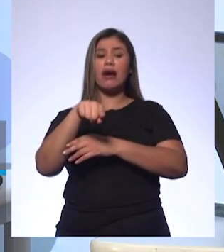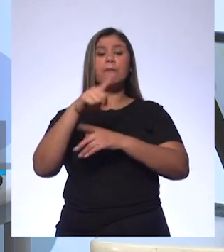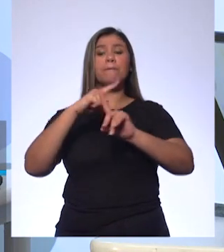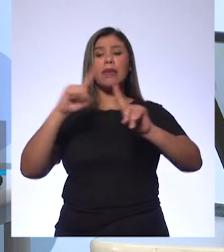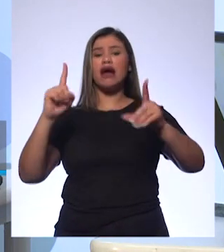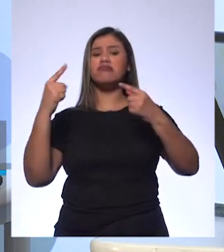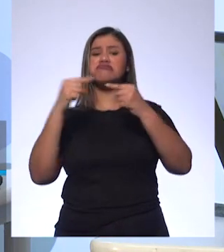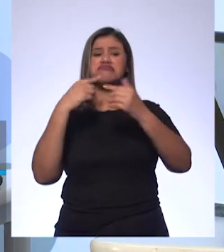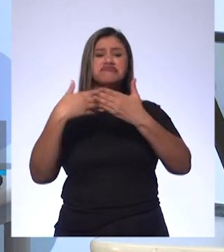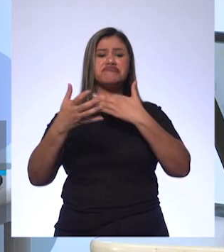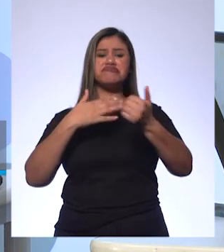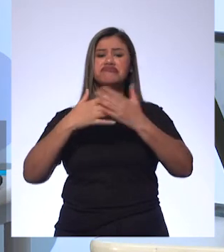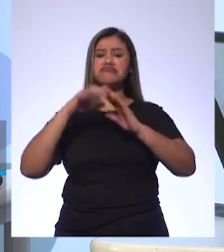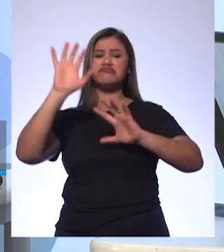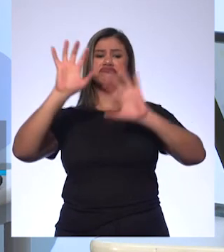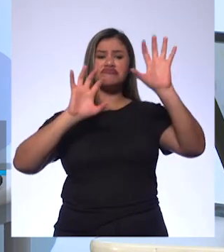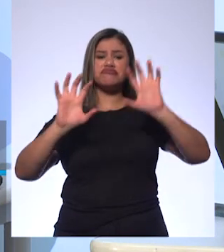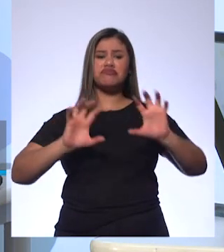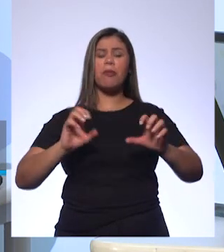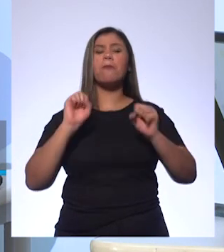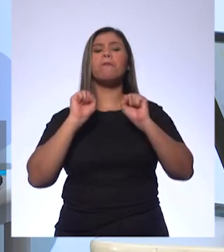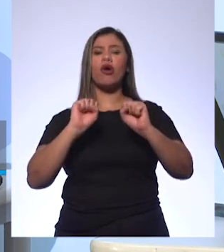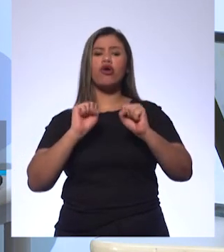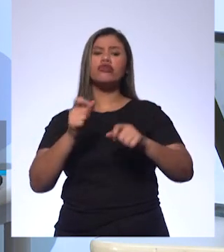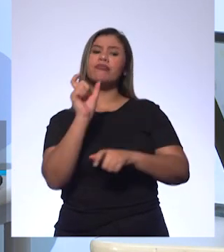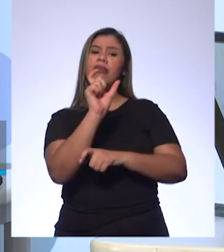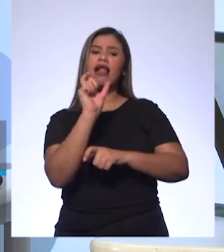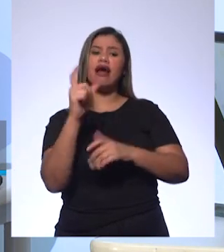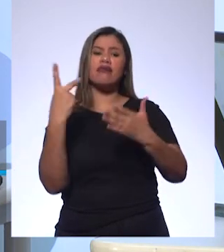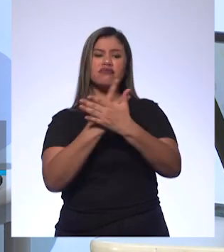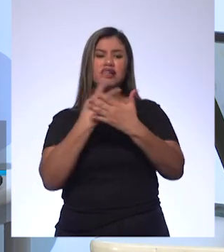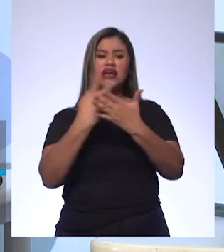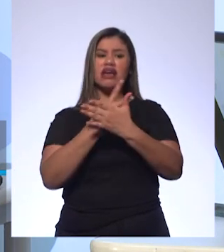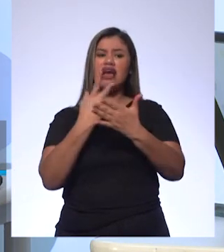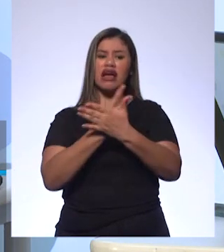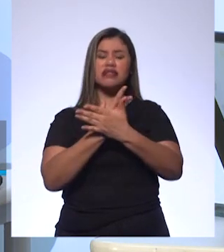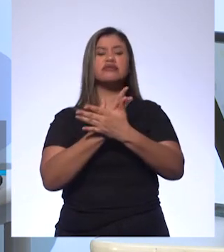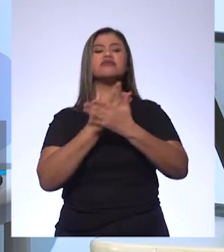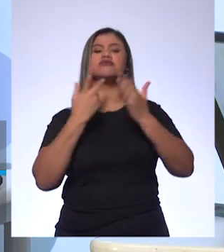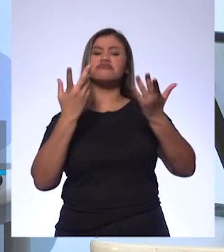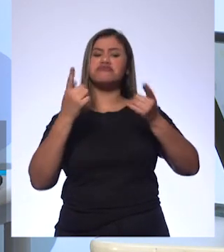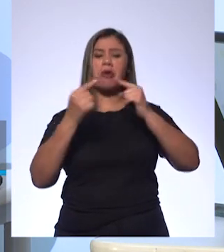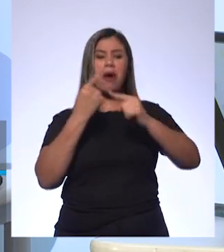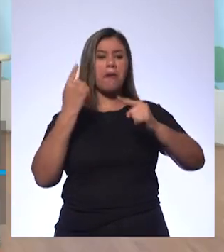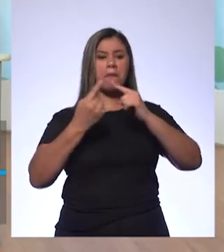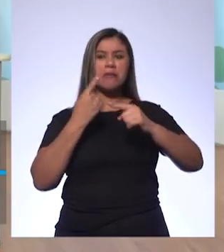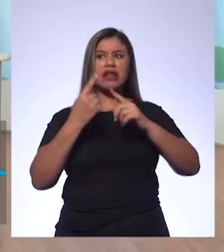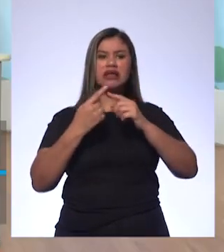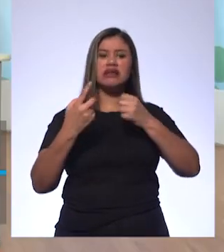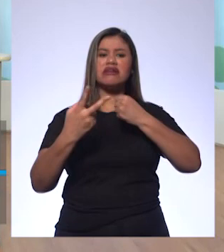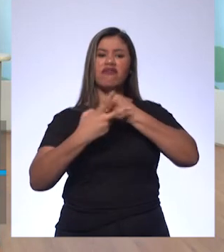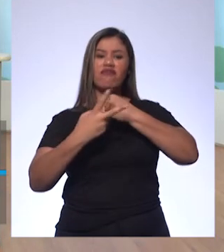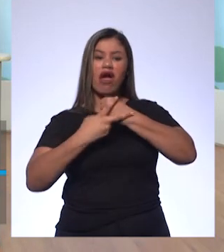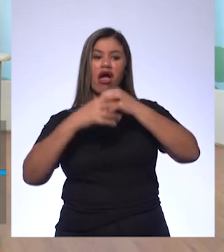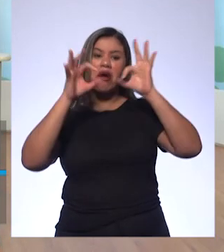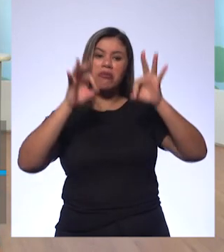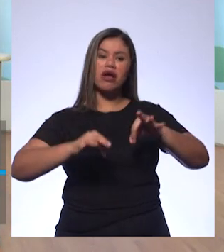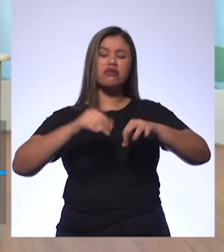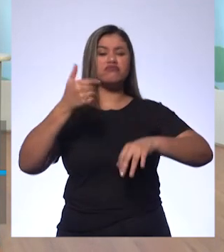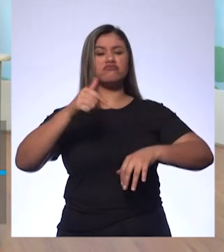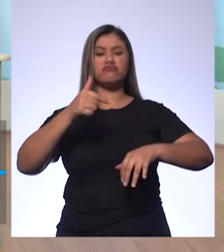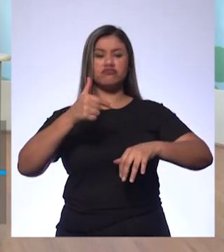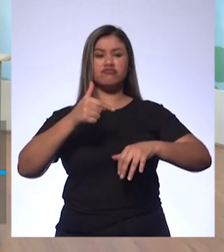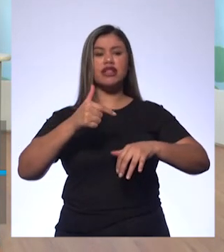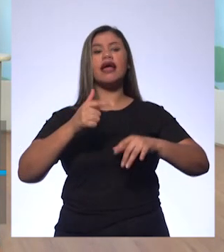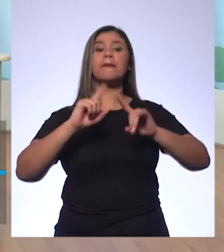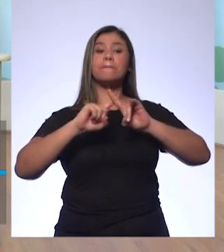de qualquer território pode falar vortemo, semo. Não está, na verdade, conjugando adequadamente aí o